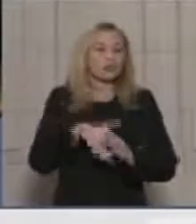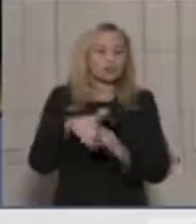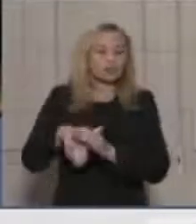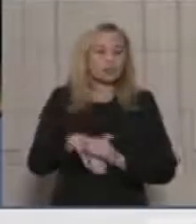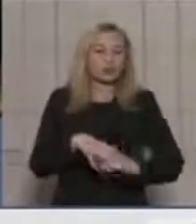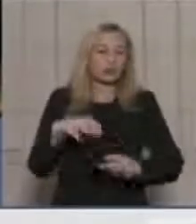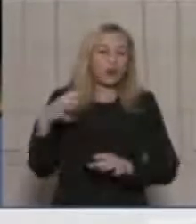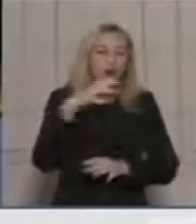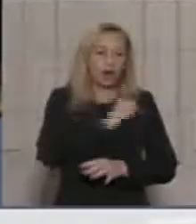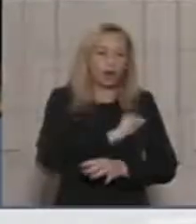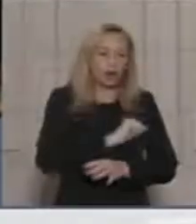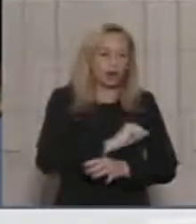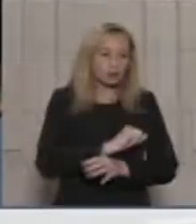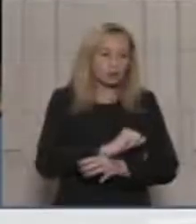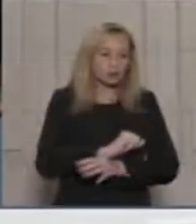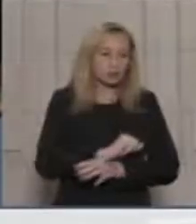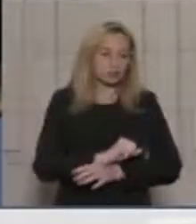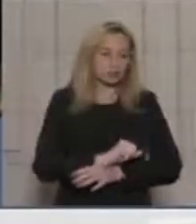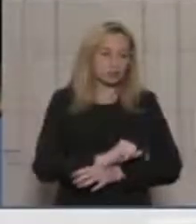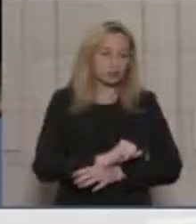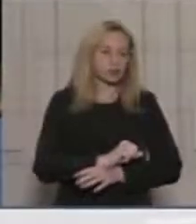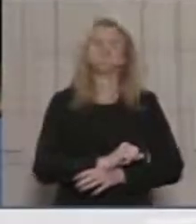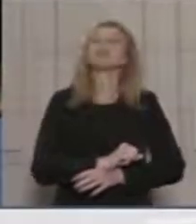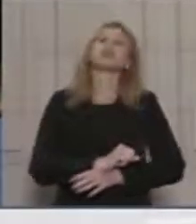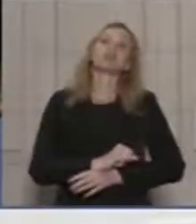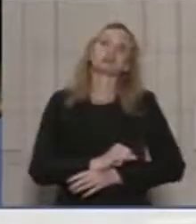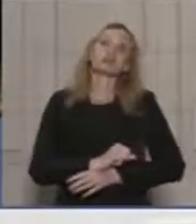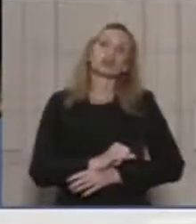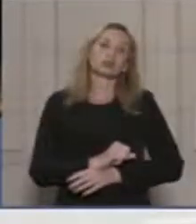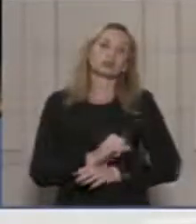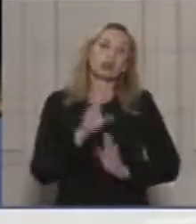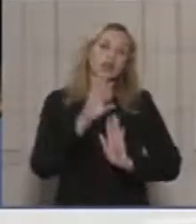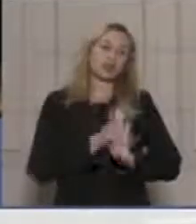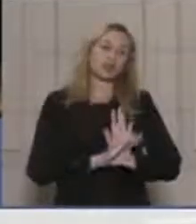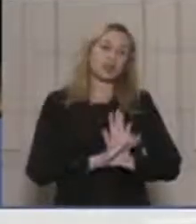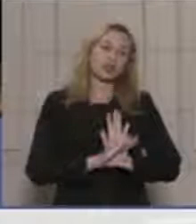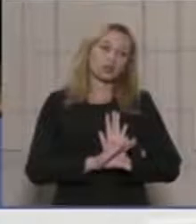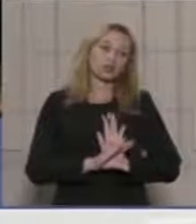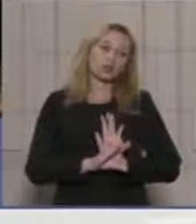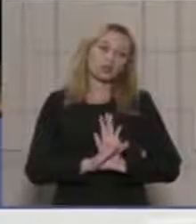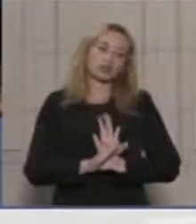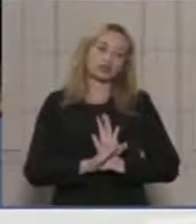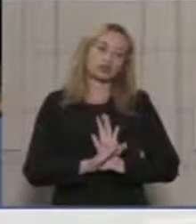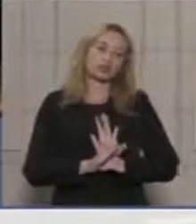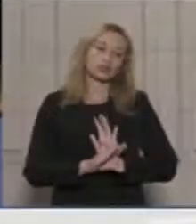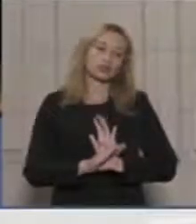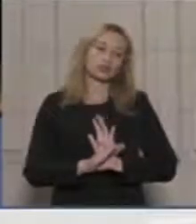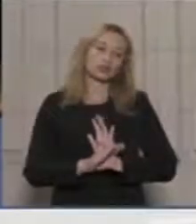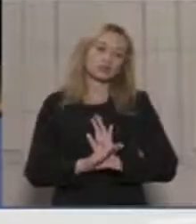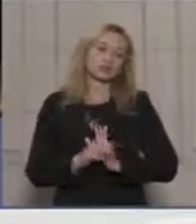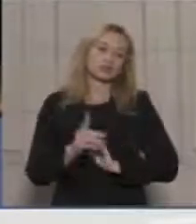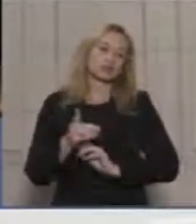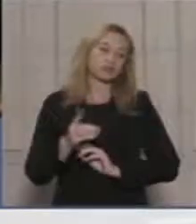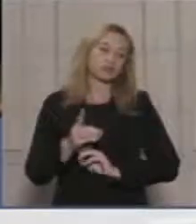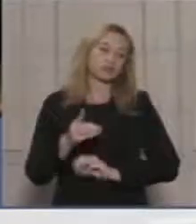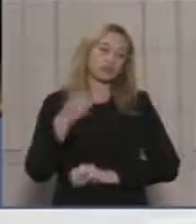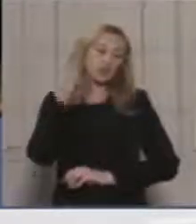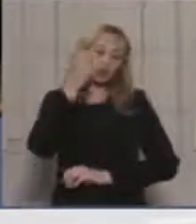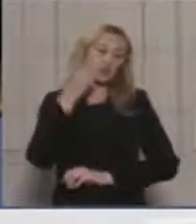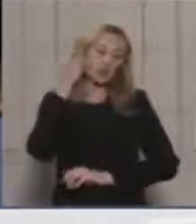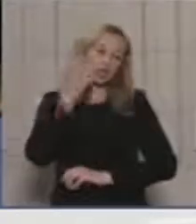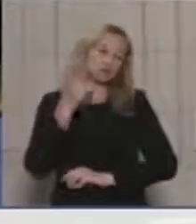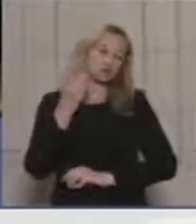uma PEC, tornando impositiva as emendas dos senhores parlamentares. Da noite para o dia. Mas, se